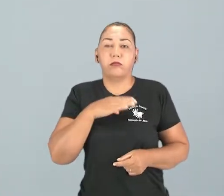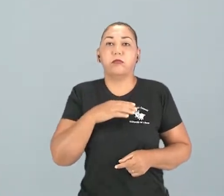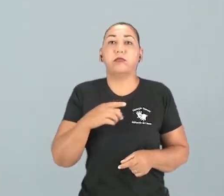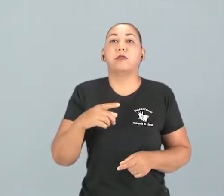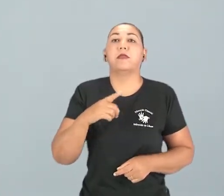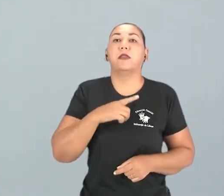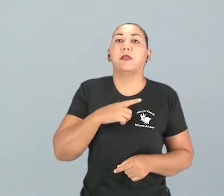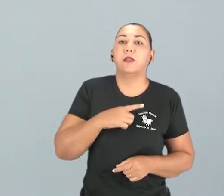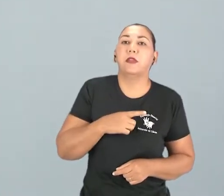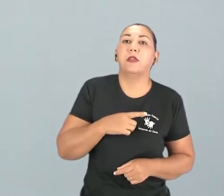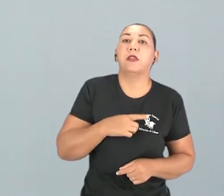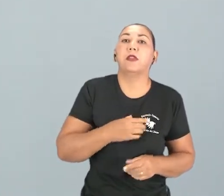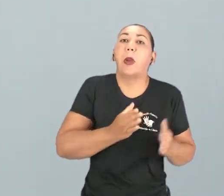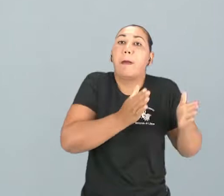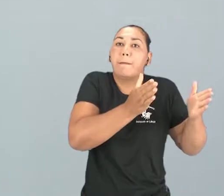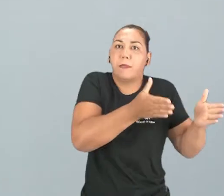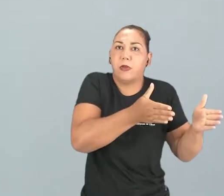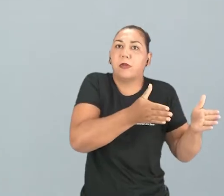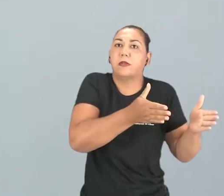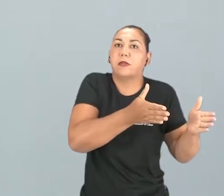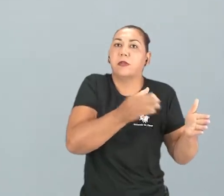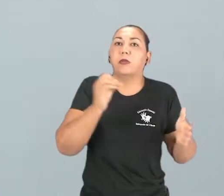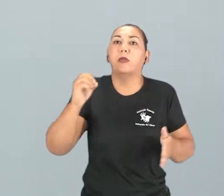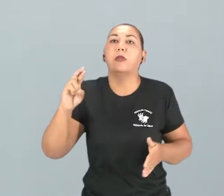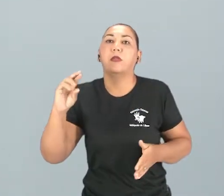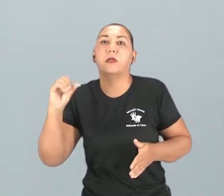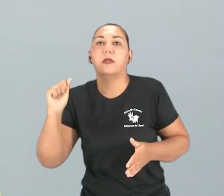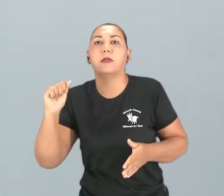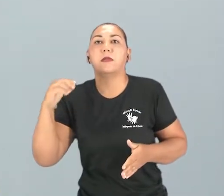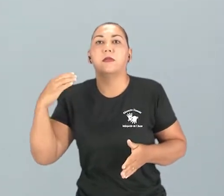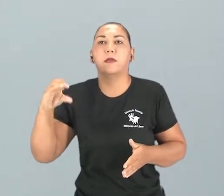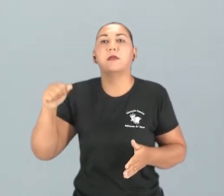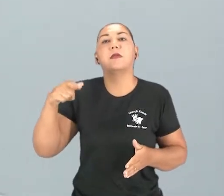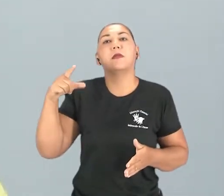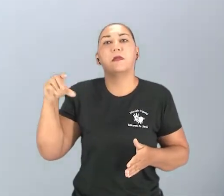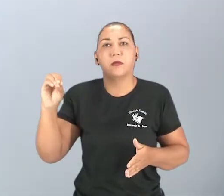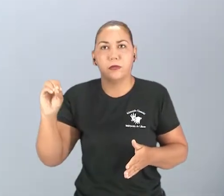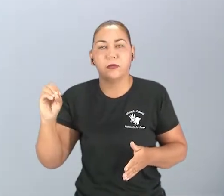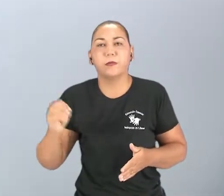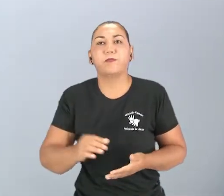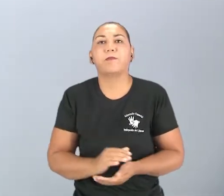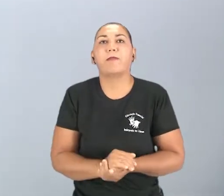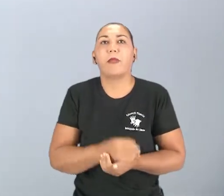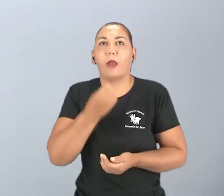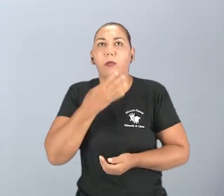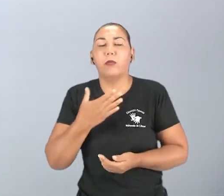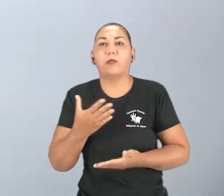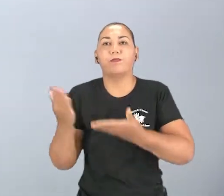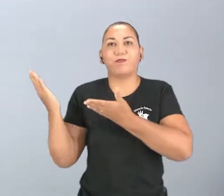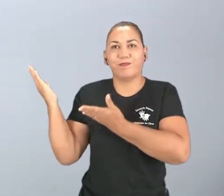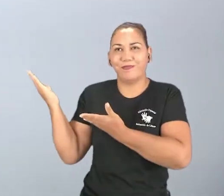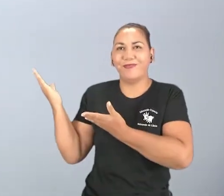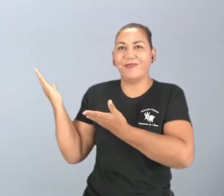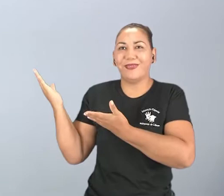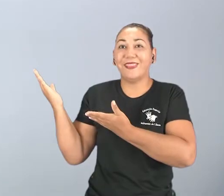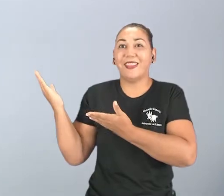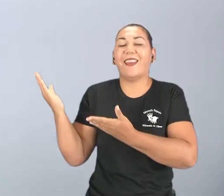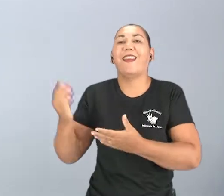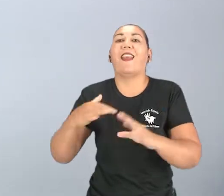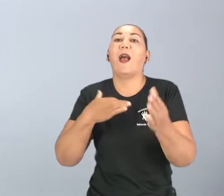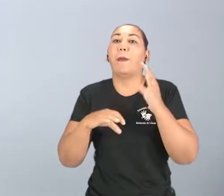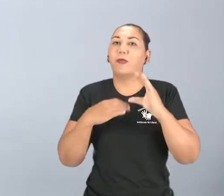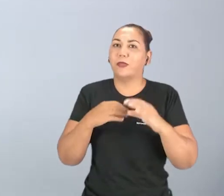tem uma outra, que a gente vai aprofundar um pouquinho mais hoje. Vamos lá? Bom, eu trouxe para vocês uma música. Eu sou professora, não sou